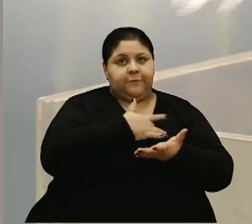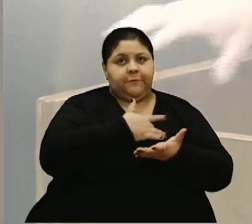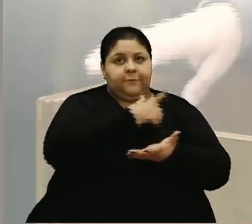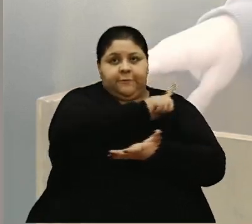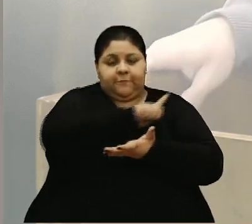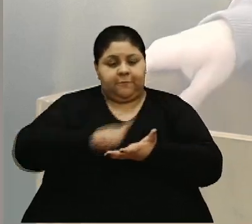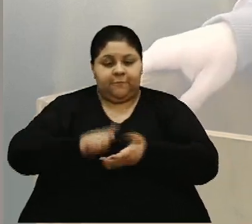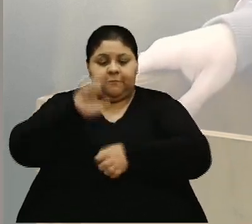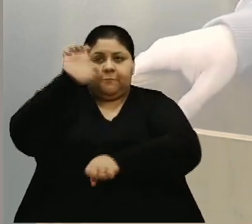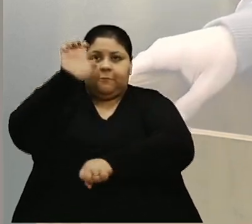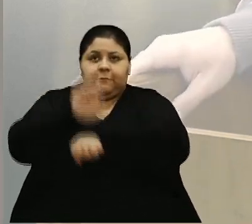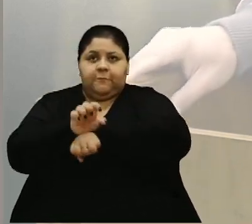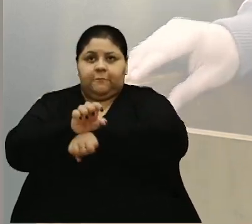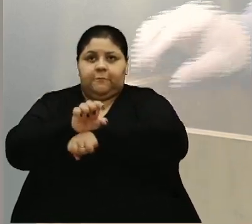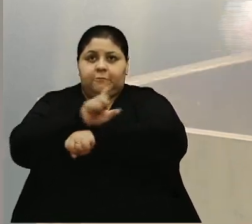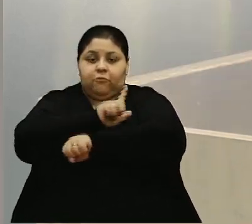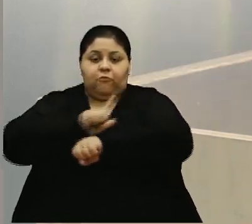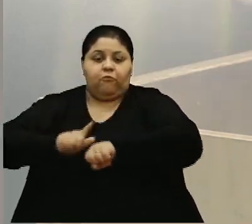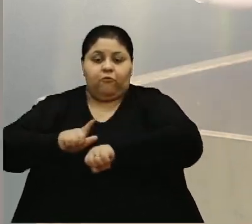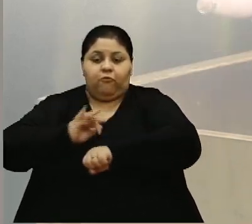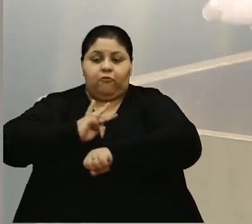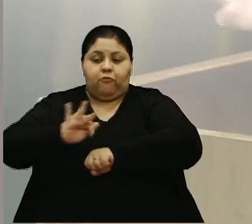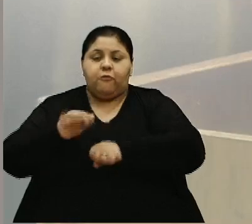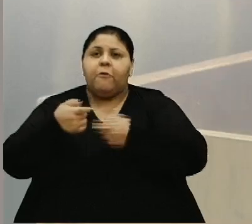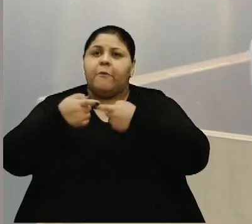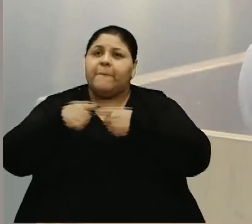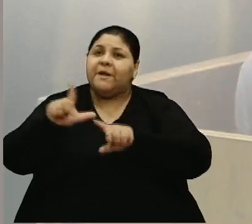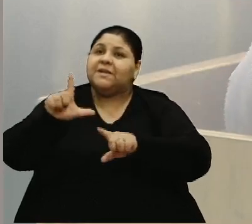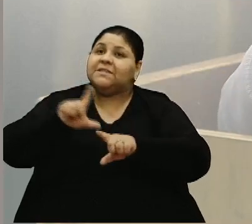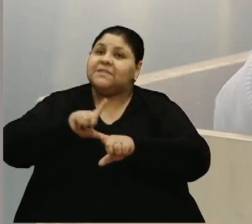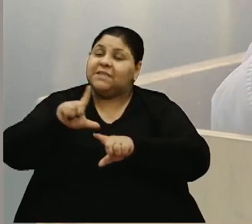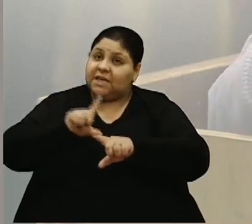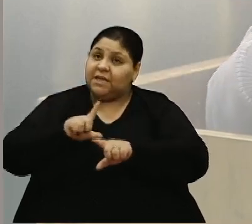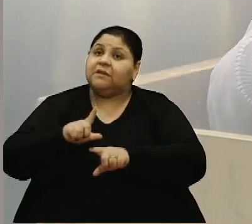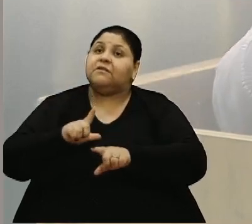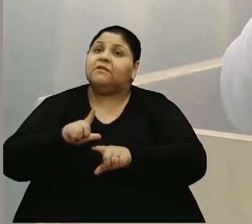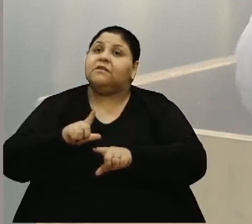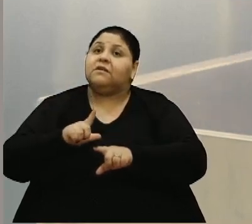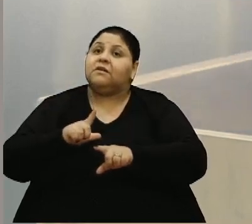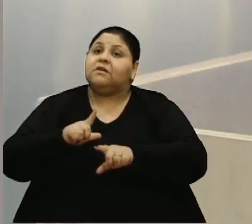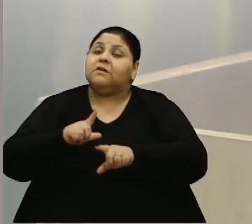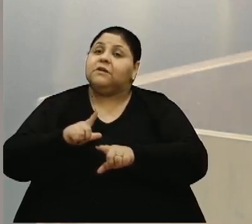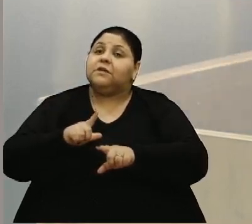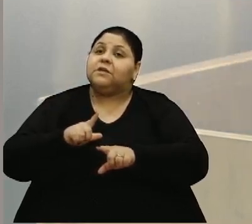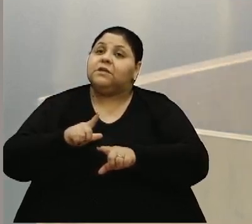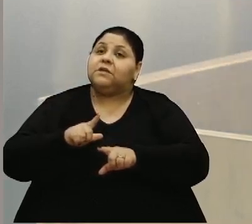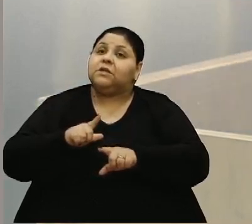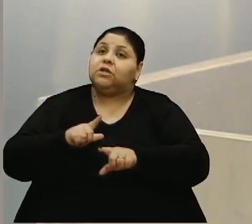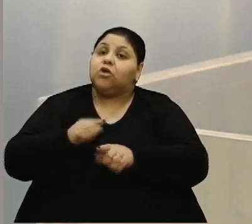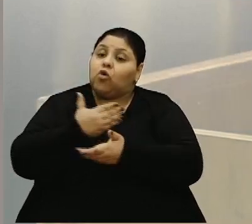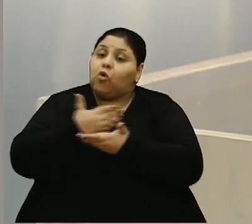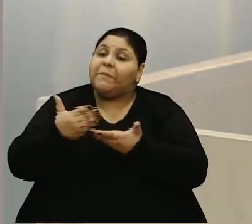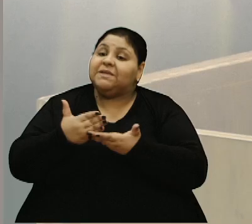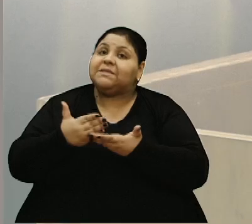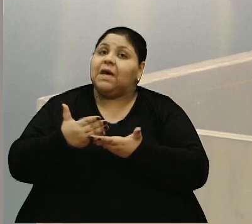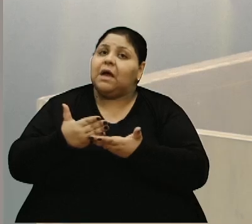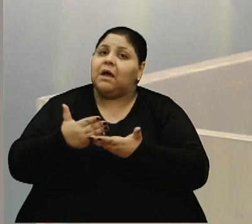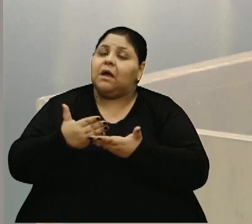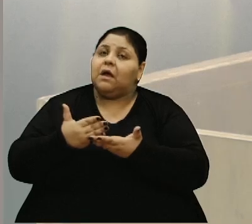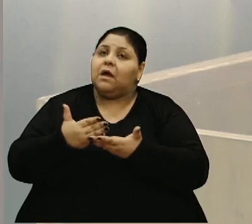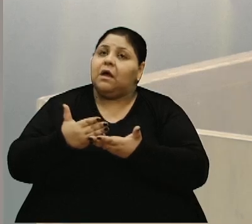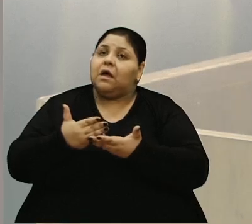do estado, ao governo federal. Mas alguém tem que ir em busca, alguém tem que provocar esse assunto. Alguém tem que ter